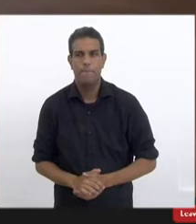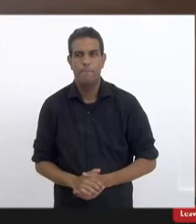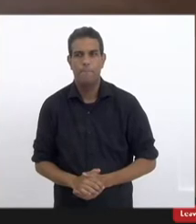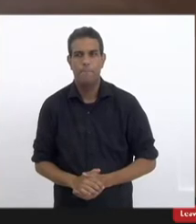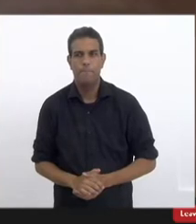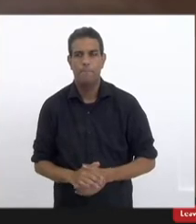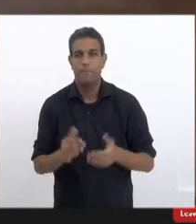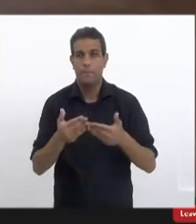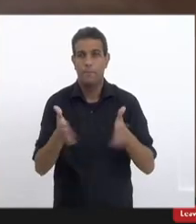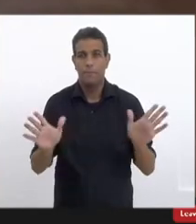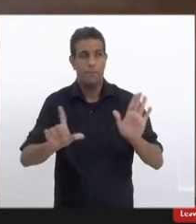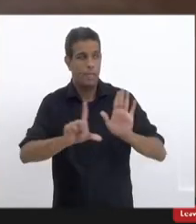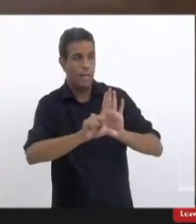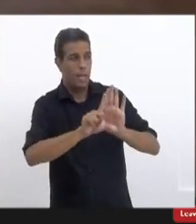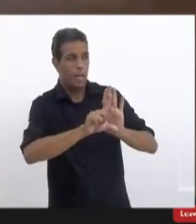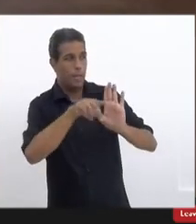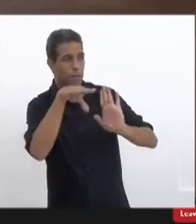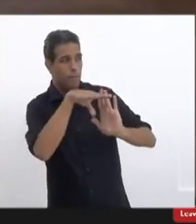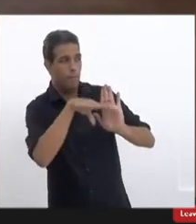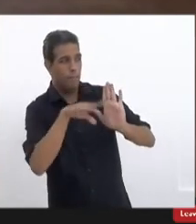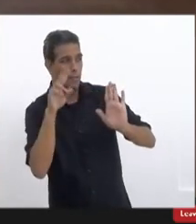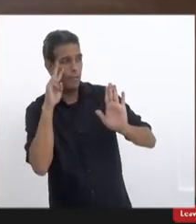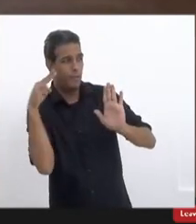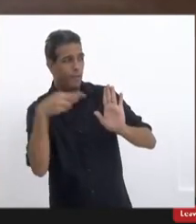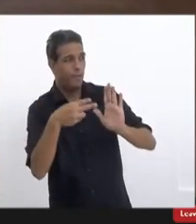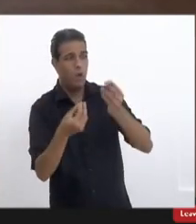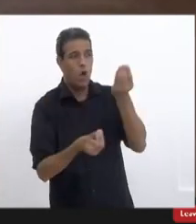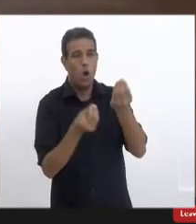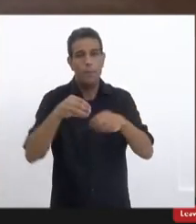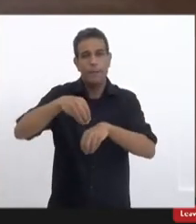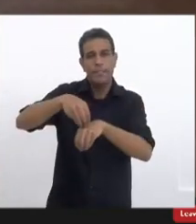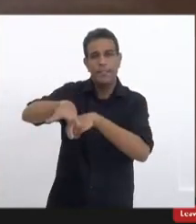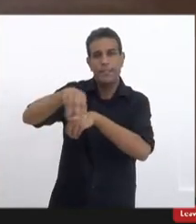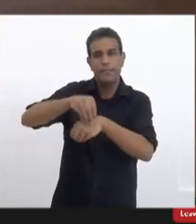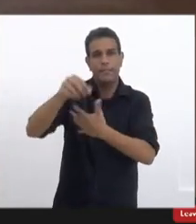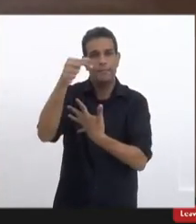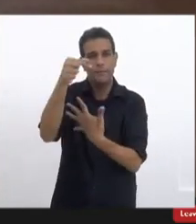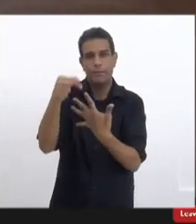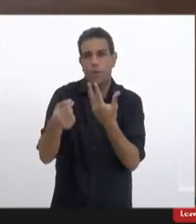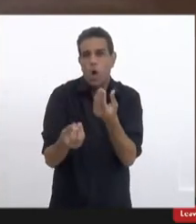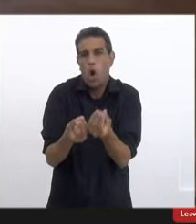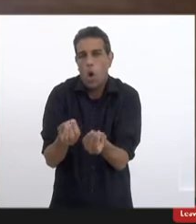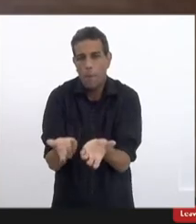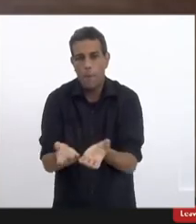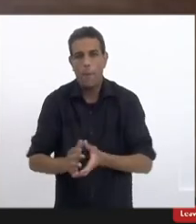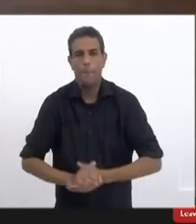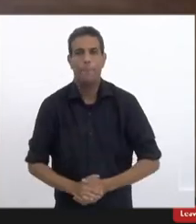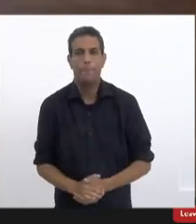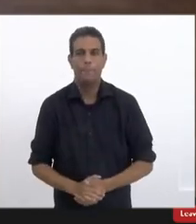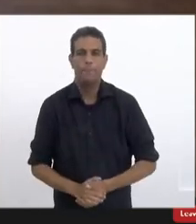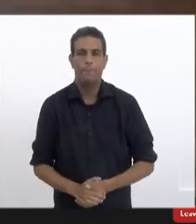com a legislação aberta, vou tentar só citar para vocês, só um minutinho.